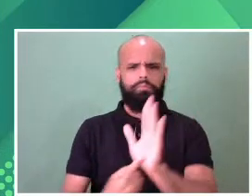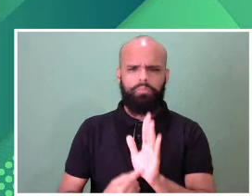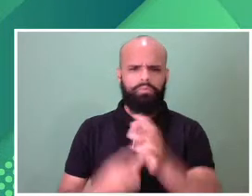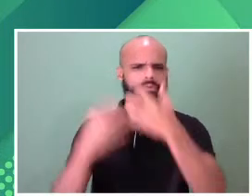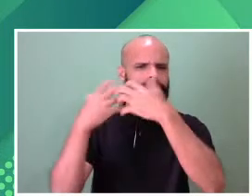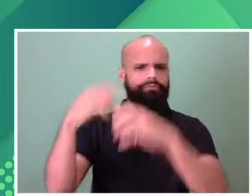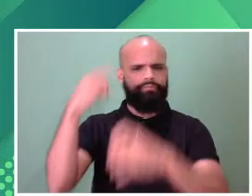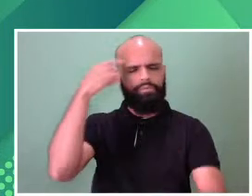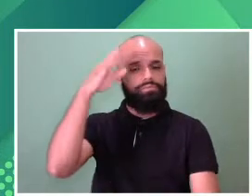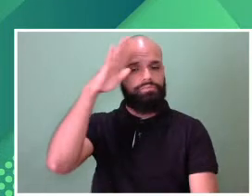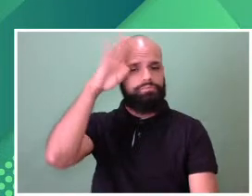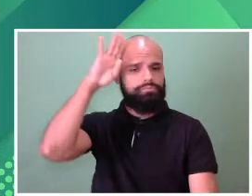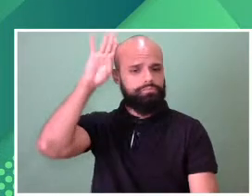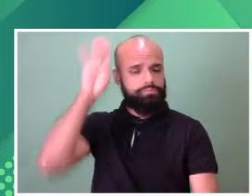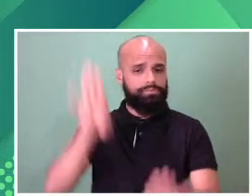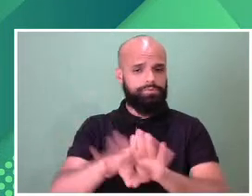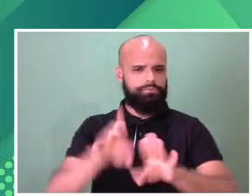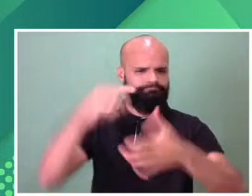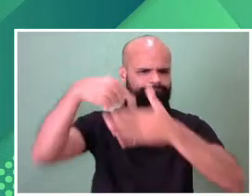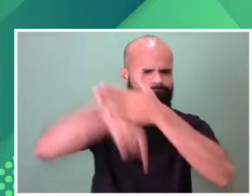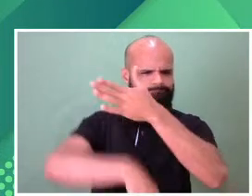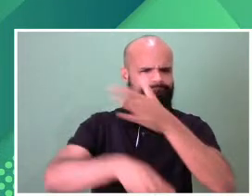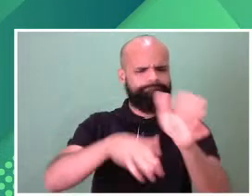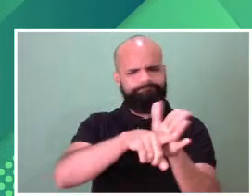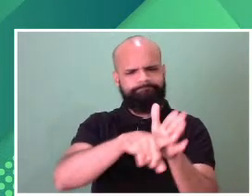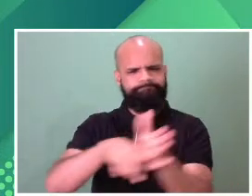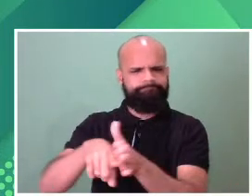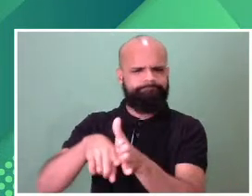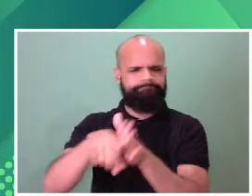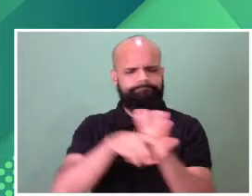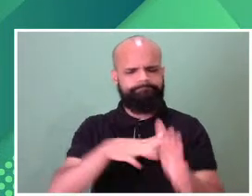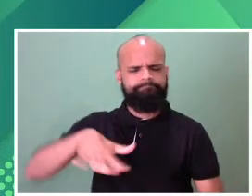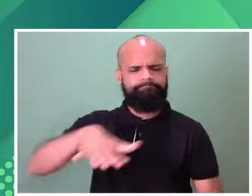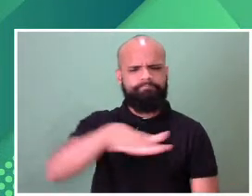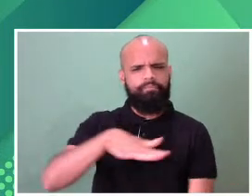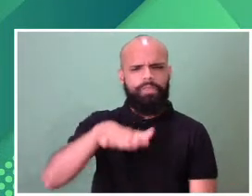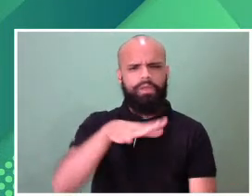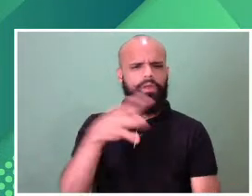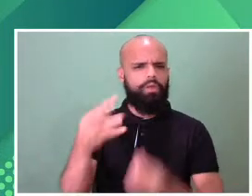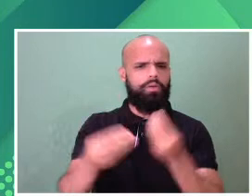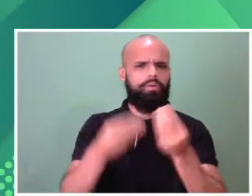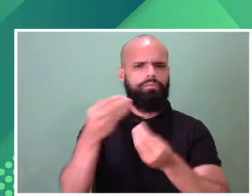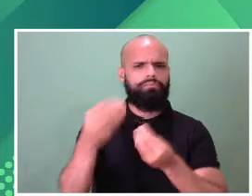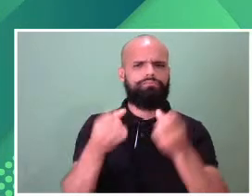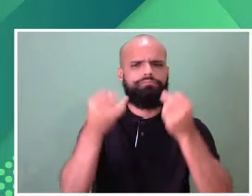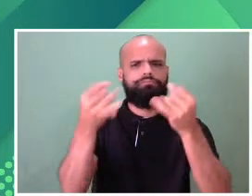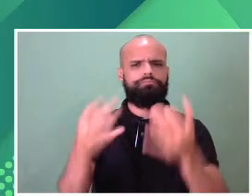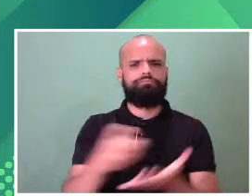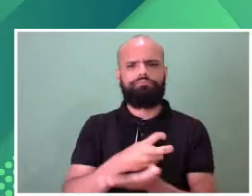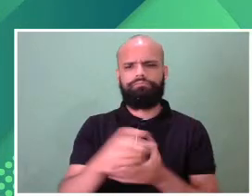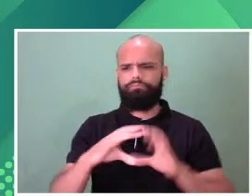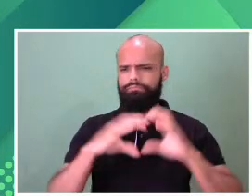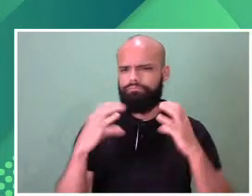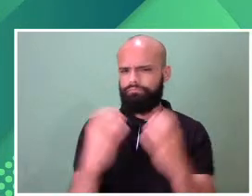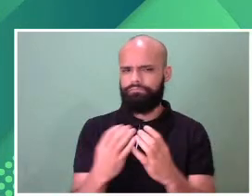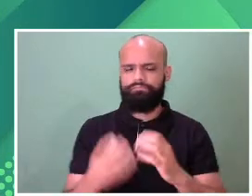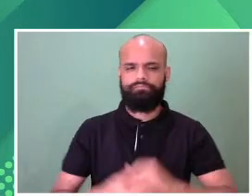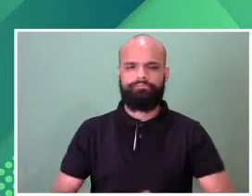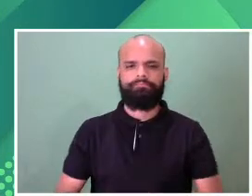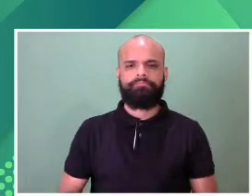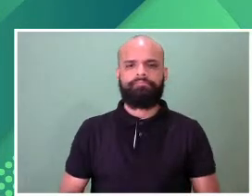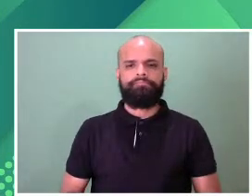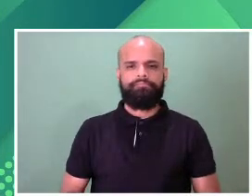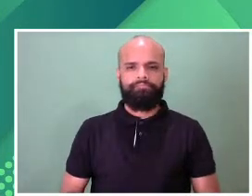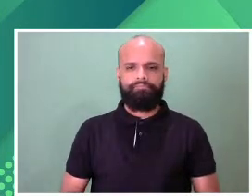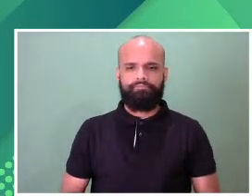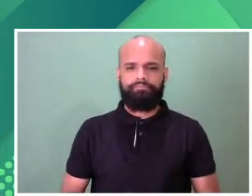acadêmico, mas adentrarmos no âmbito da ação, como prenuncia o encerramento dessa conferência. Nesses